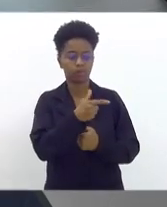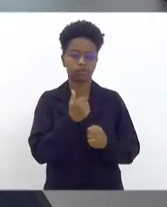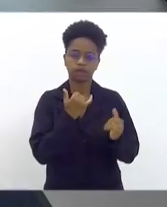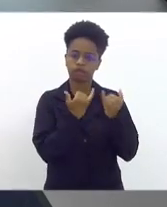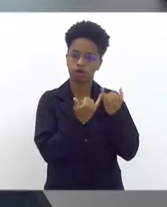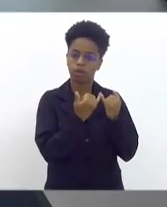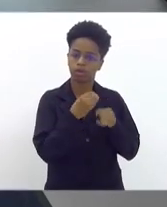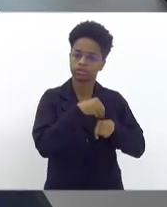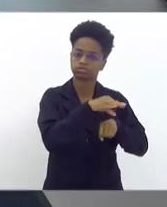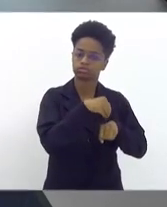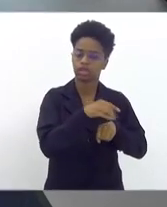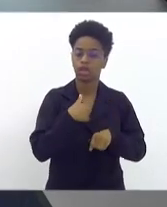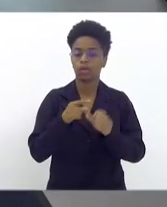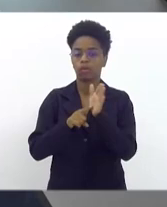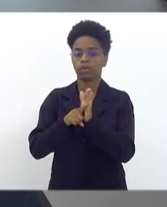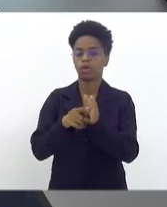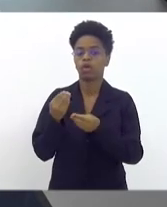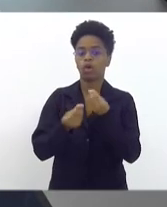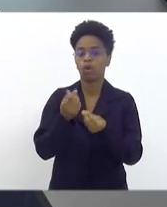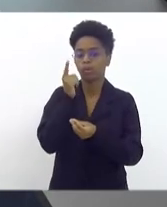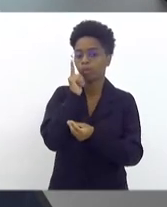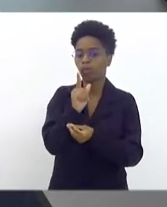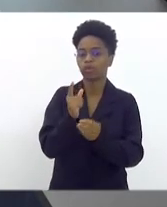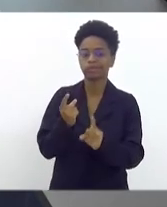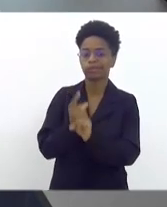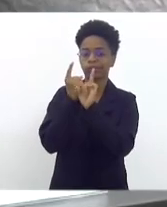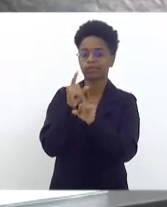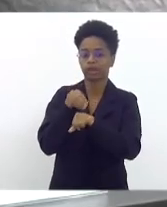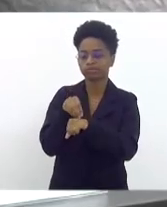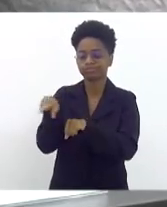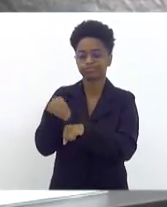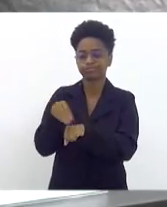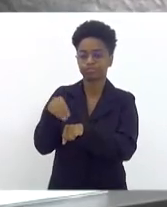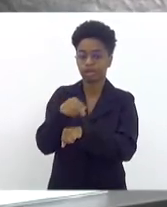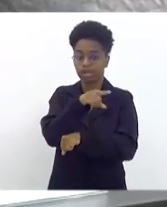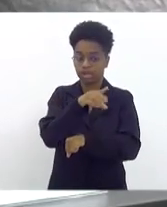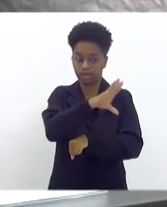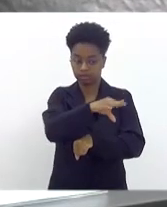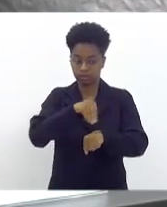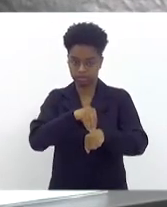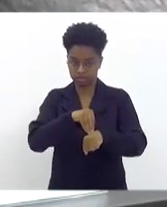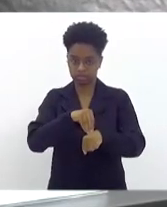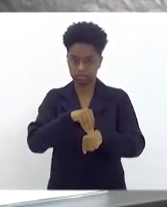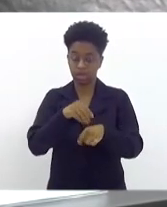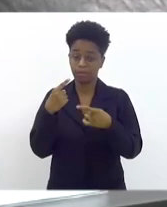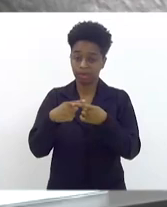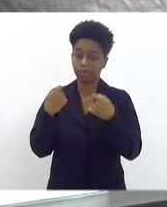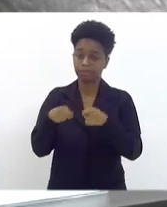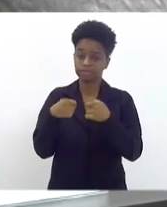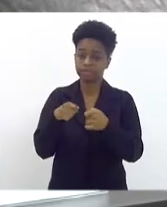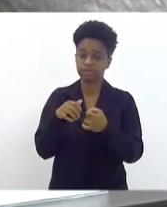de como nós vamos chegar a esse repasse que o ECAD recebe, porque a gente vai ter que